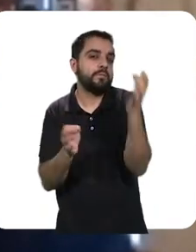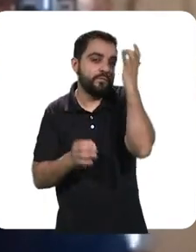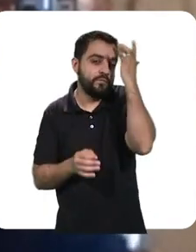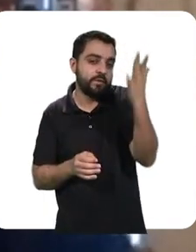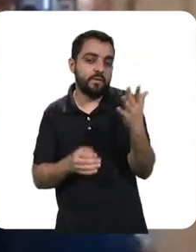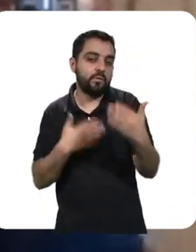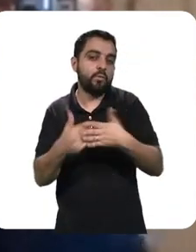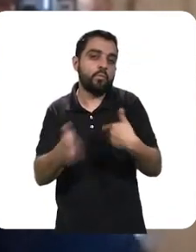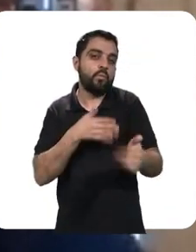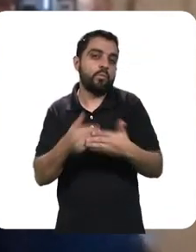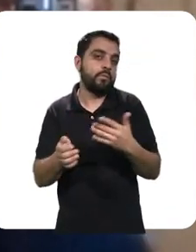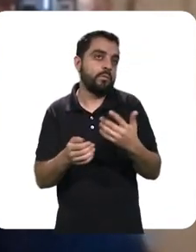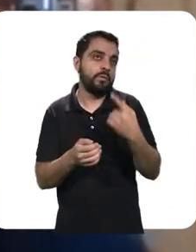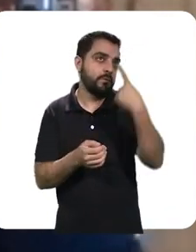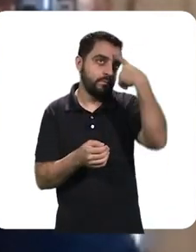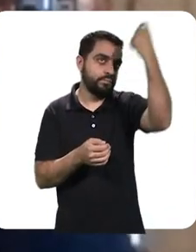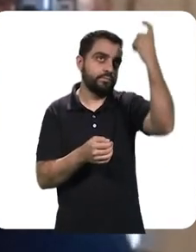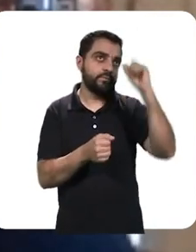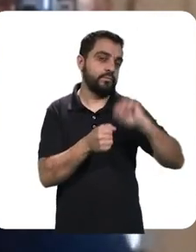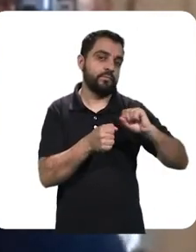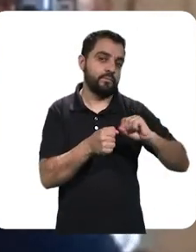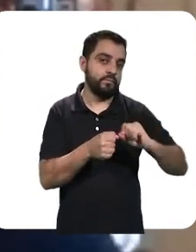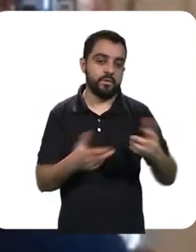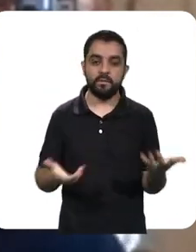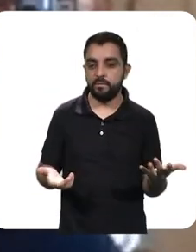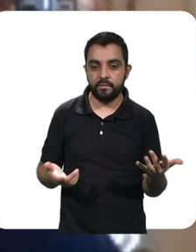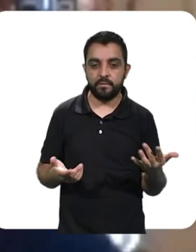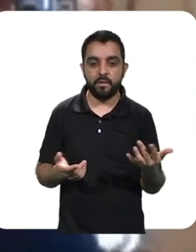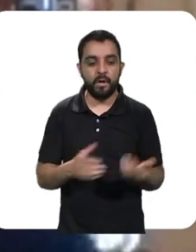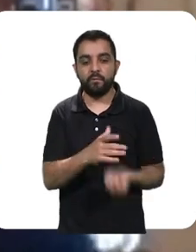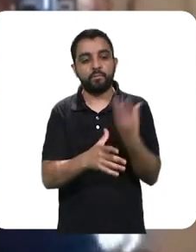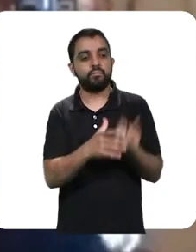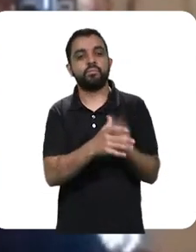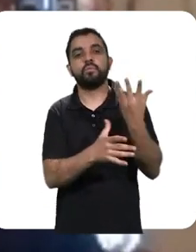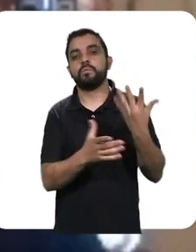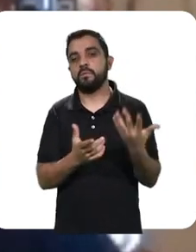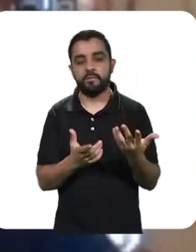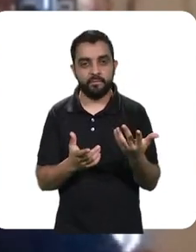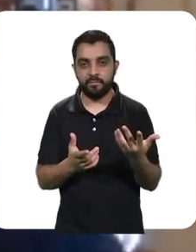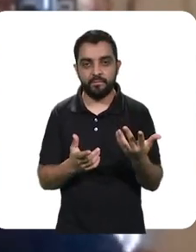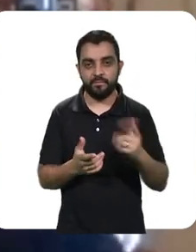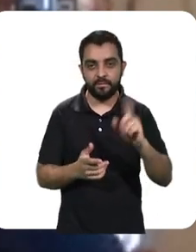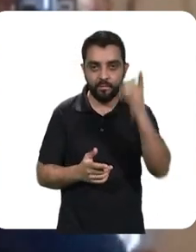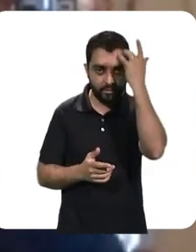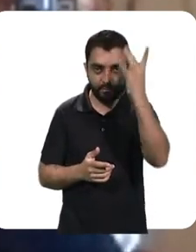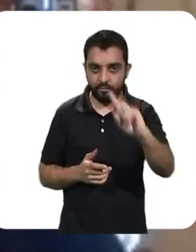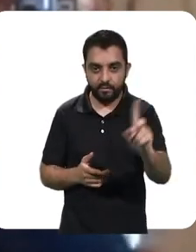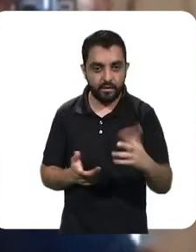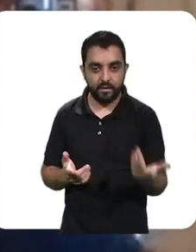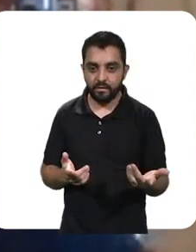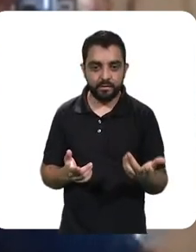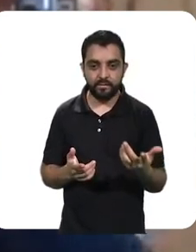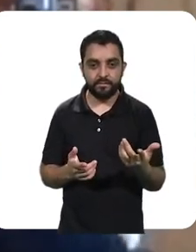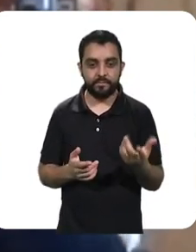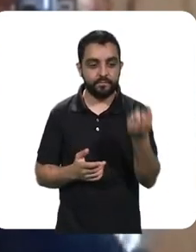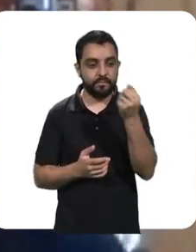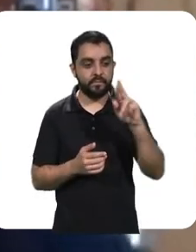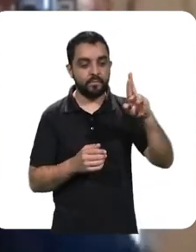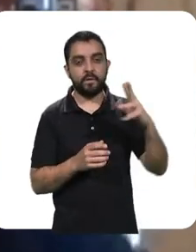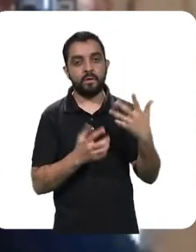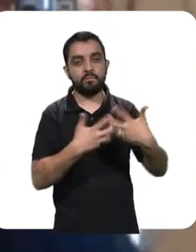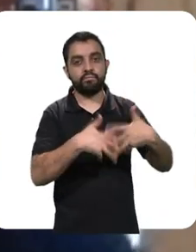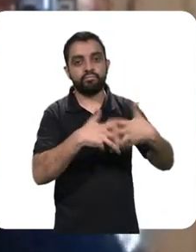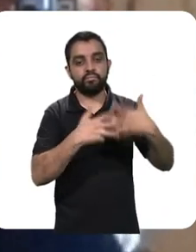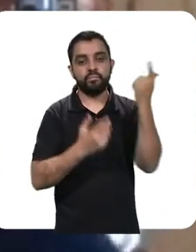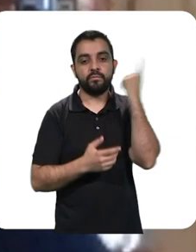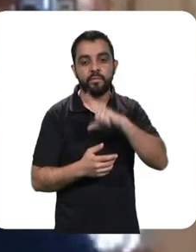que qualquer garagem, qualquer empresa resolve do dia para a noite, vamos produzir ventiladores mecânicos e pronto,